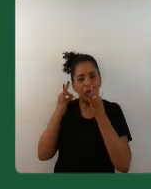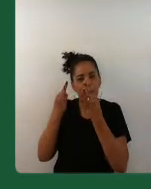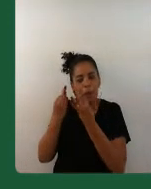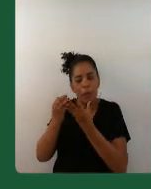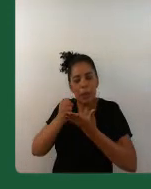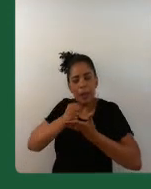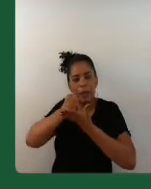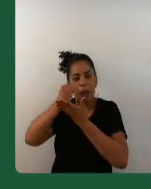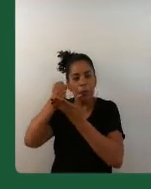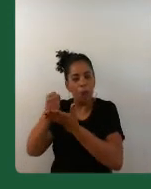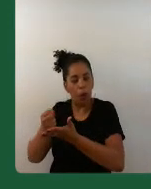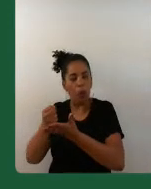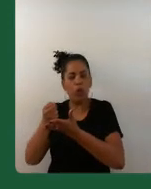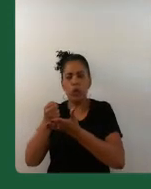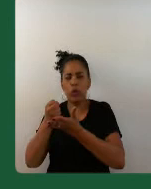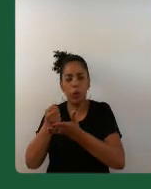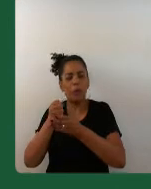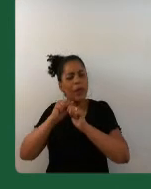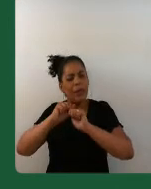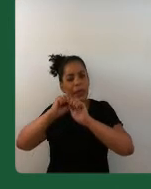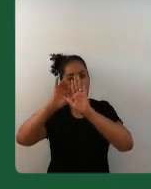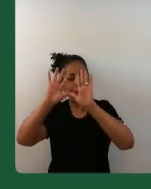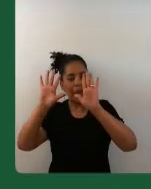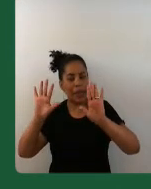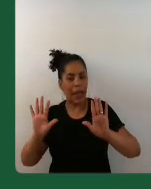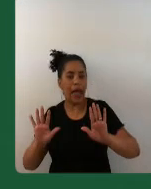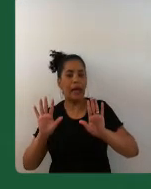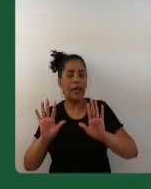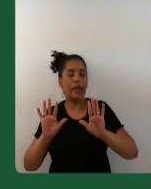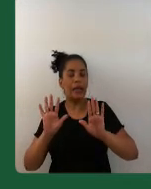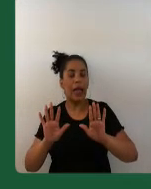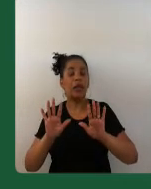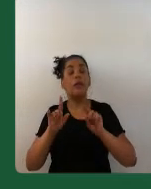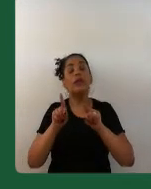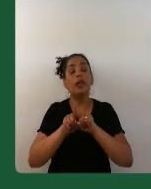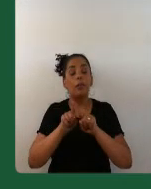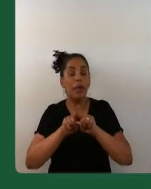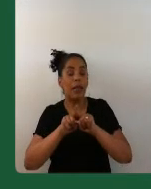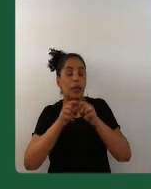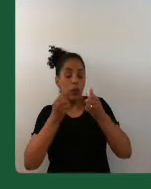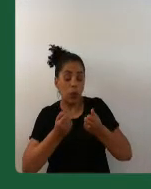protocolo do hospital, né? Que o atendimento ele é o tratamento é longo.